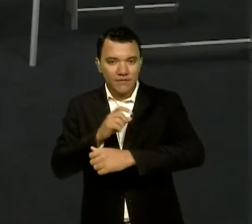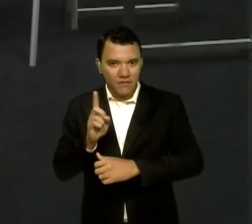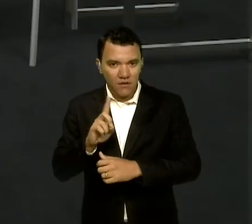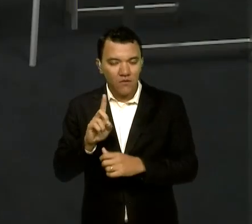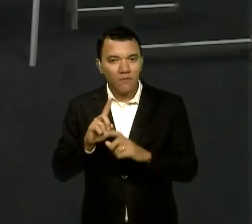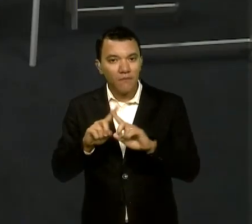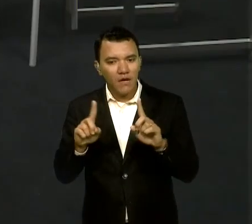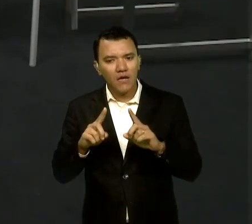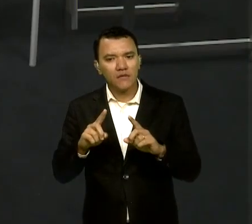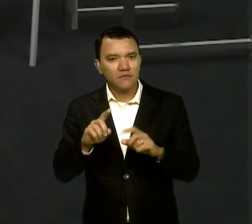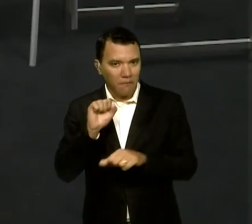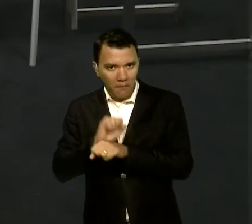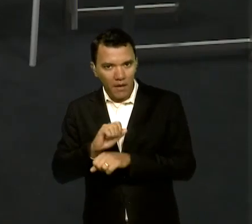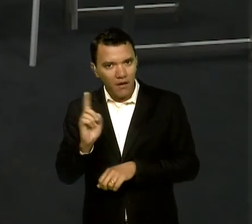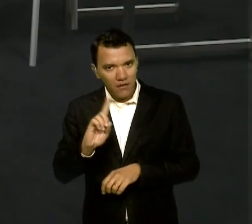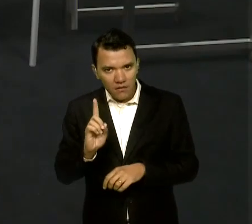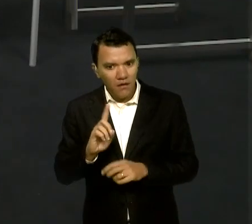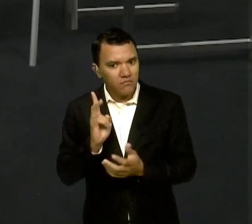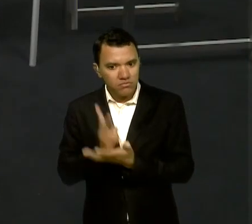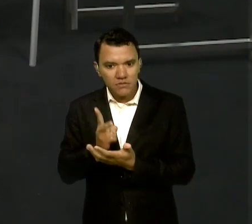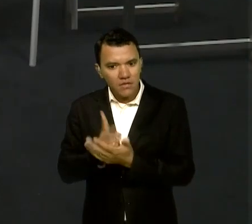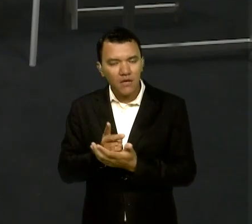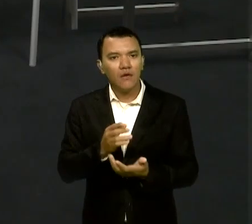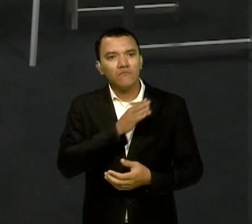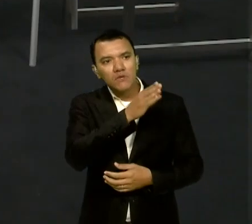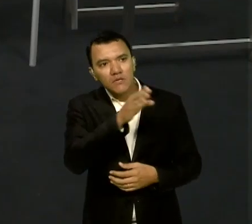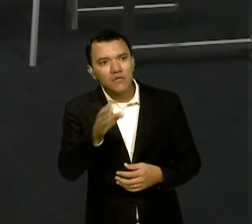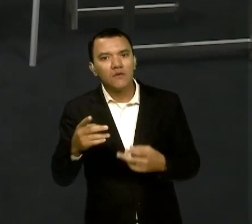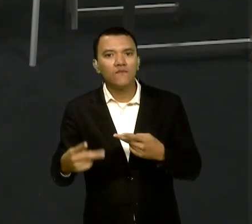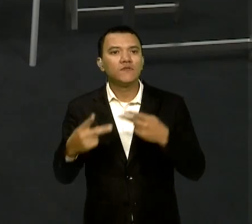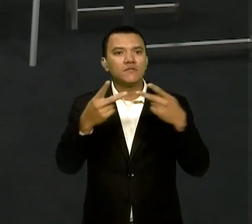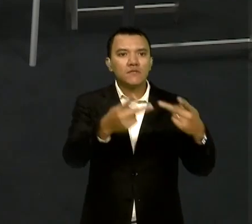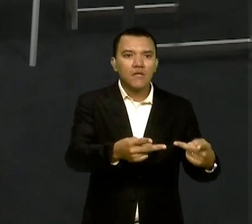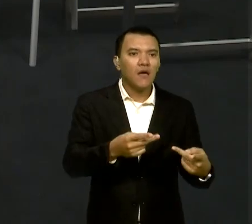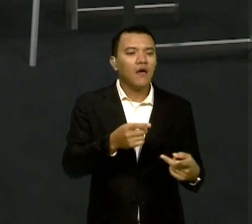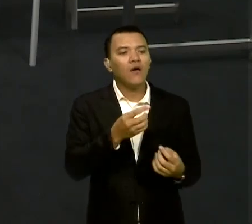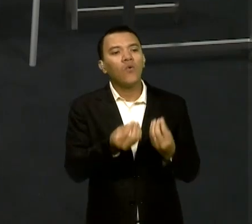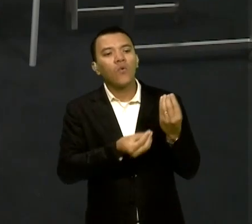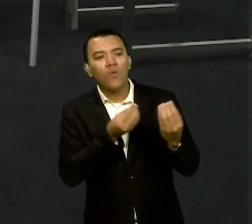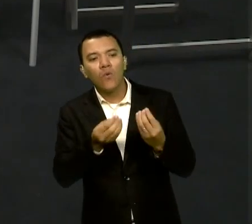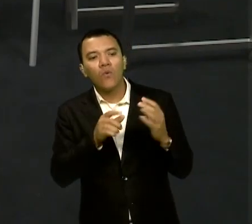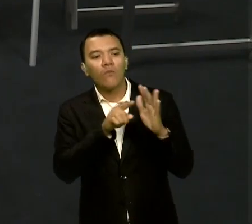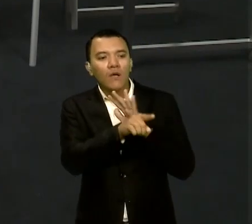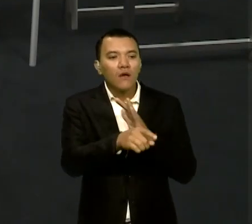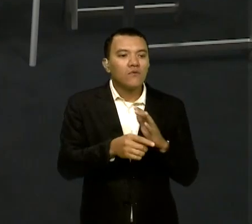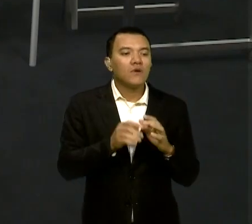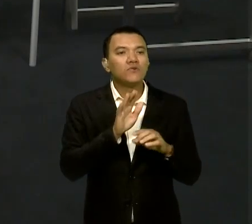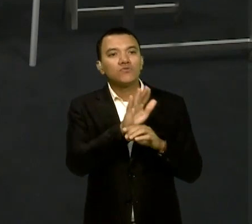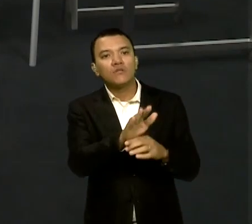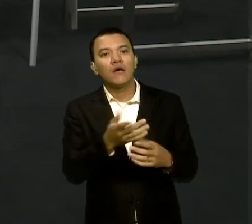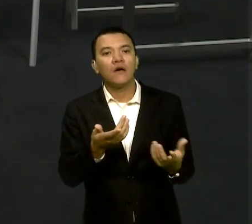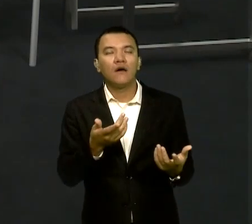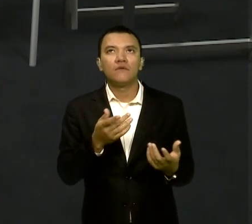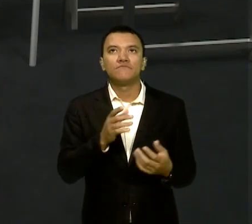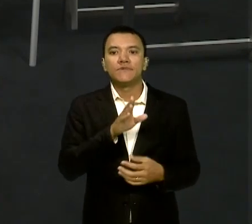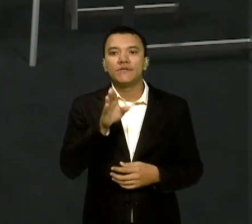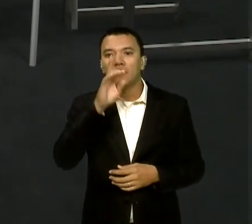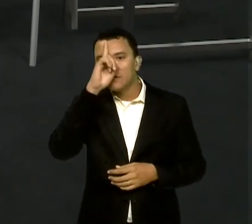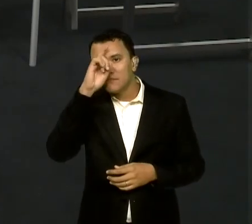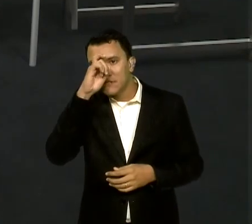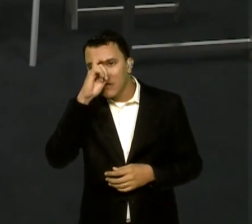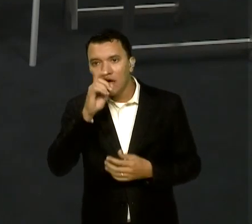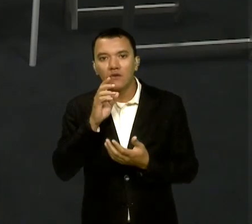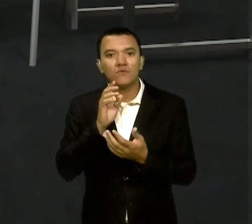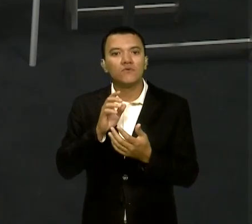A gente está sempre fazendo na casa de alguém, indo visitar alguém, sabendo como é que está, indo no hospital, sabendo notícia de alguém,